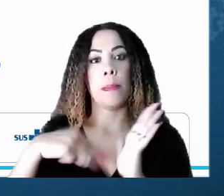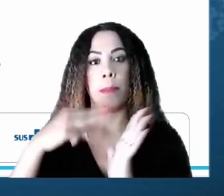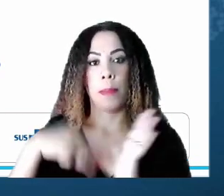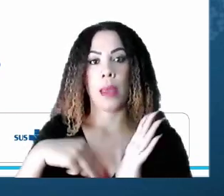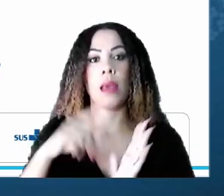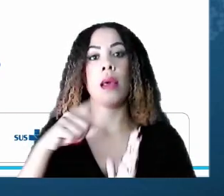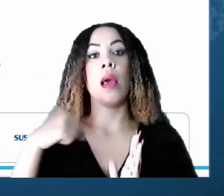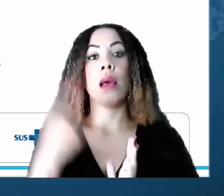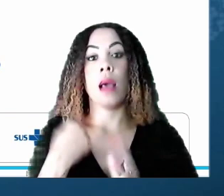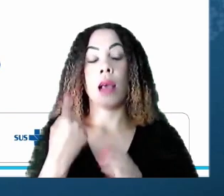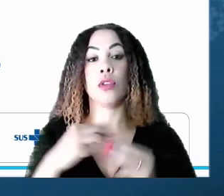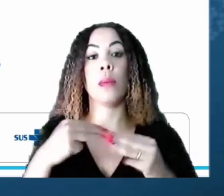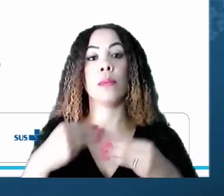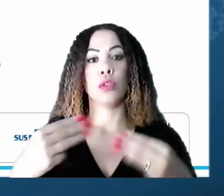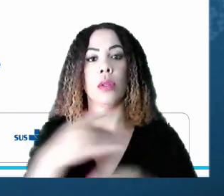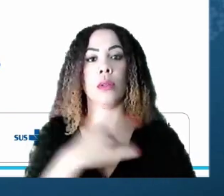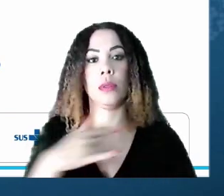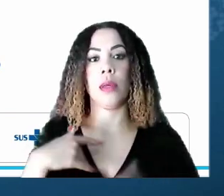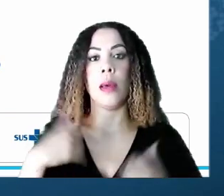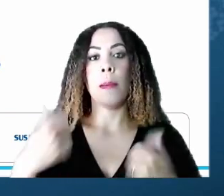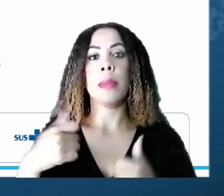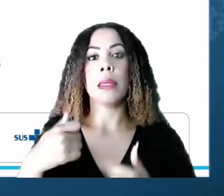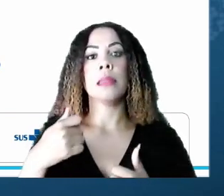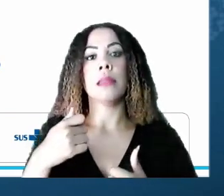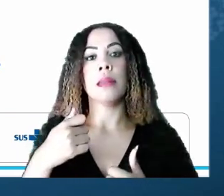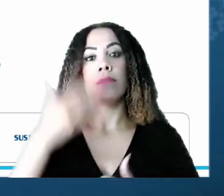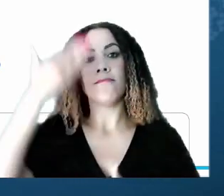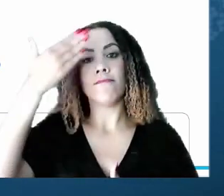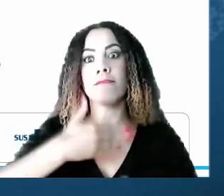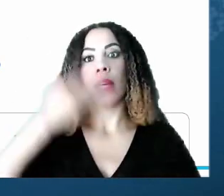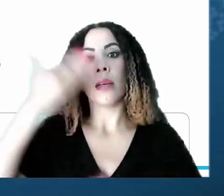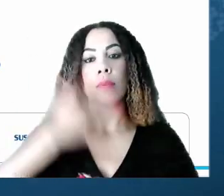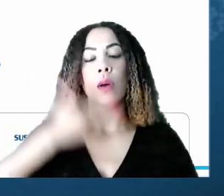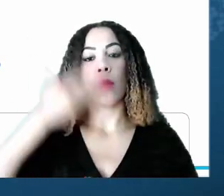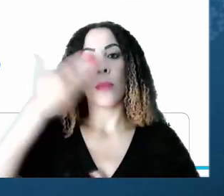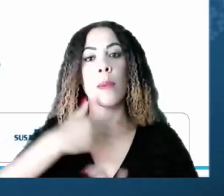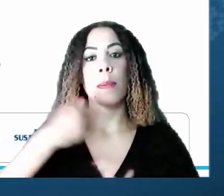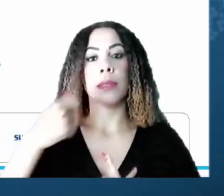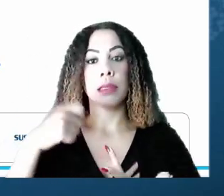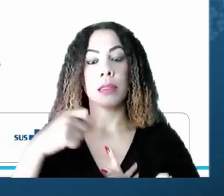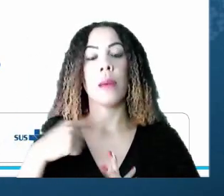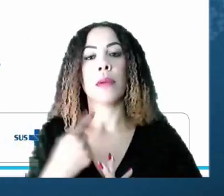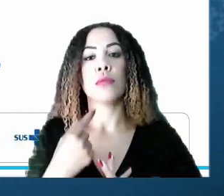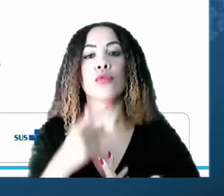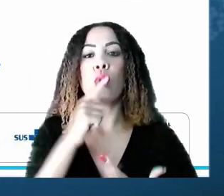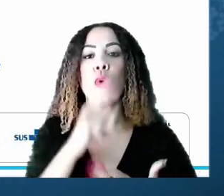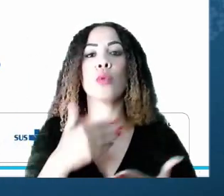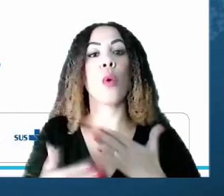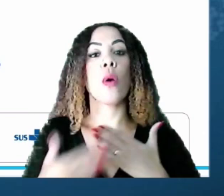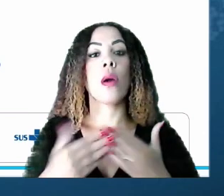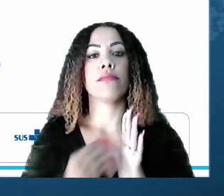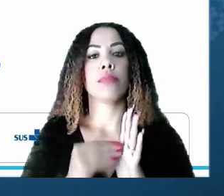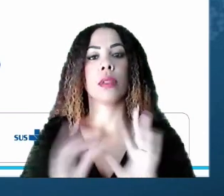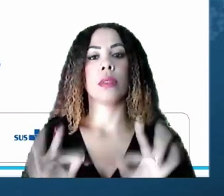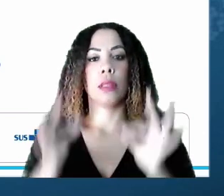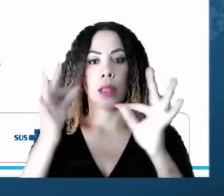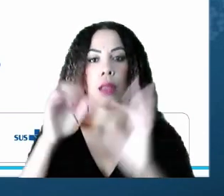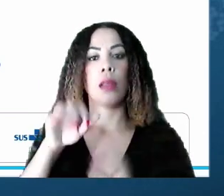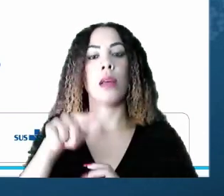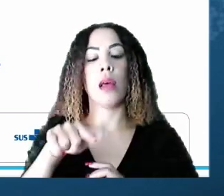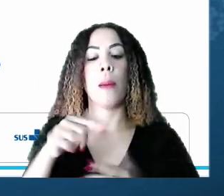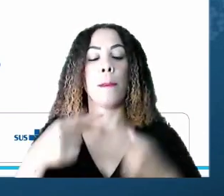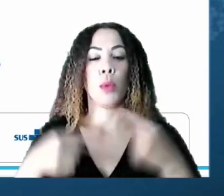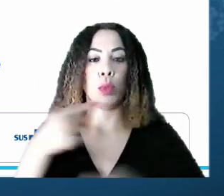Ministério da Saúde, né, precisa de evidências, para a gente poder incorporar qualquer tecnologia, né, no âmbito de uma política